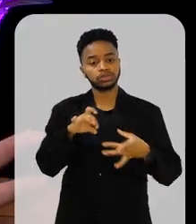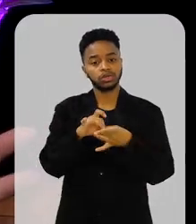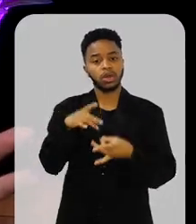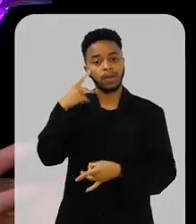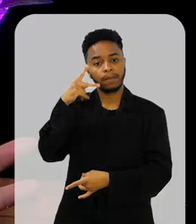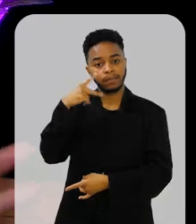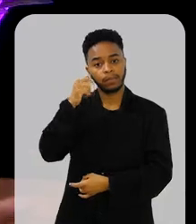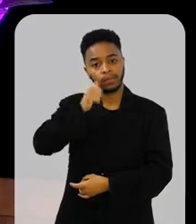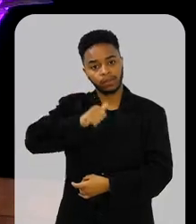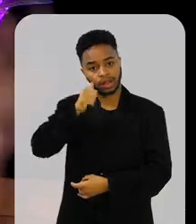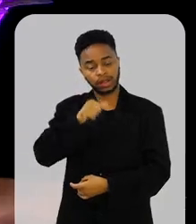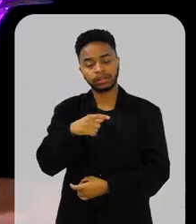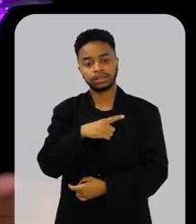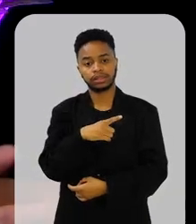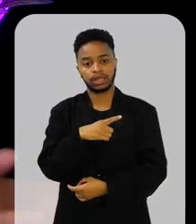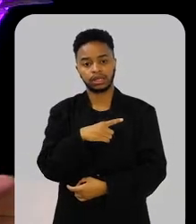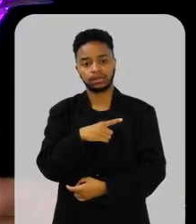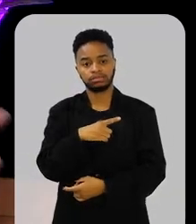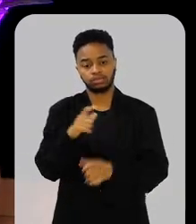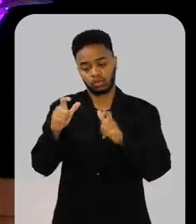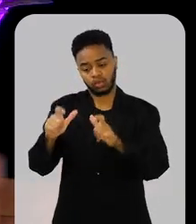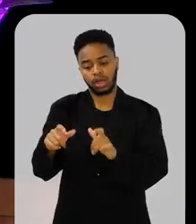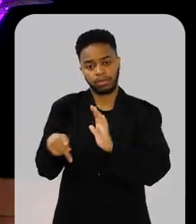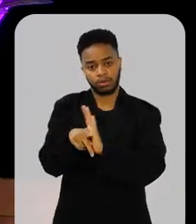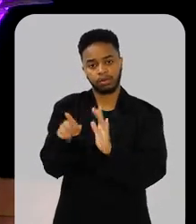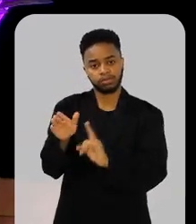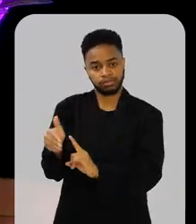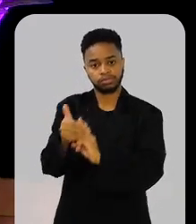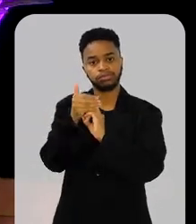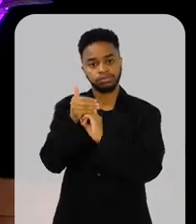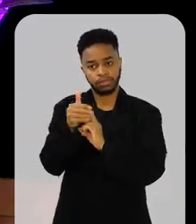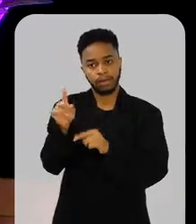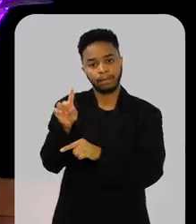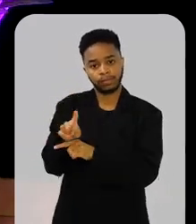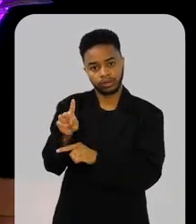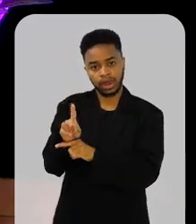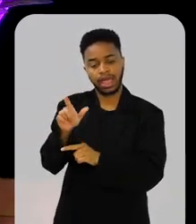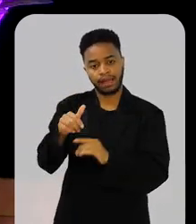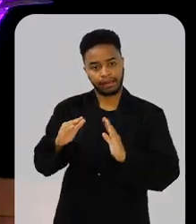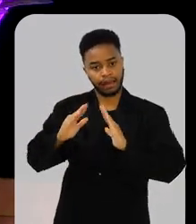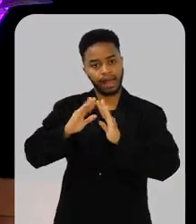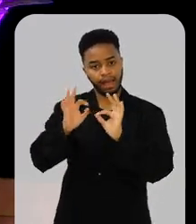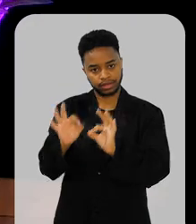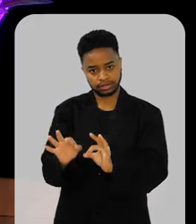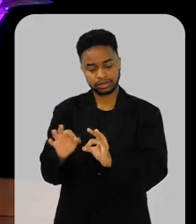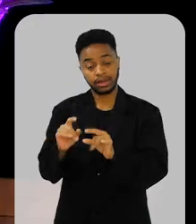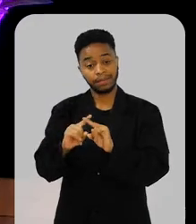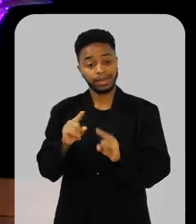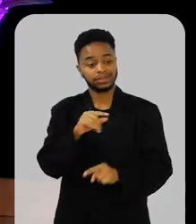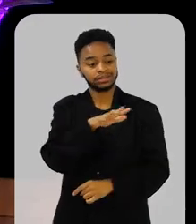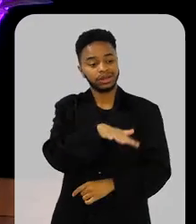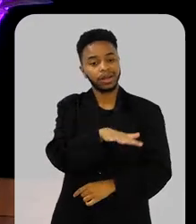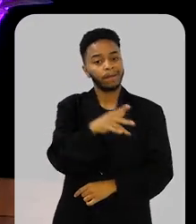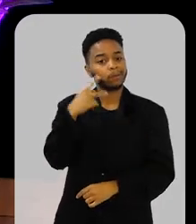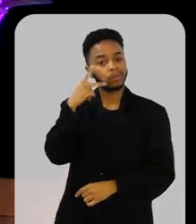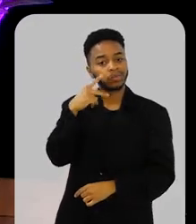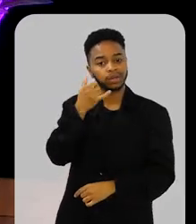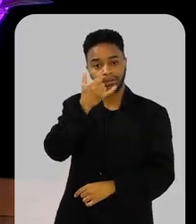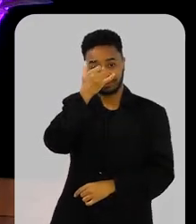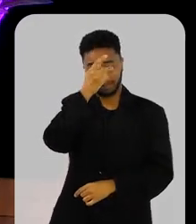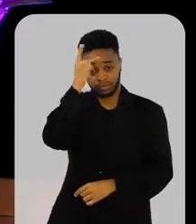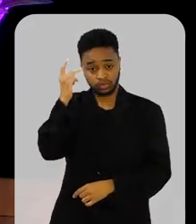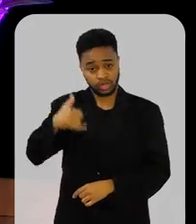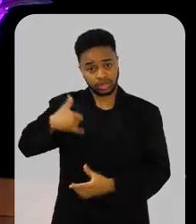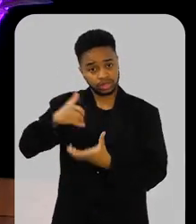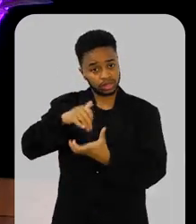política das mulheres existe esse espaço de acolhimento e proteção, são as casas, né? Na política da pessoa idosa,